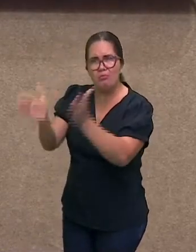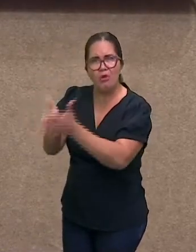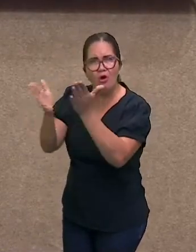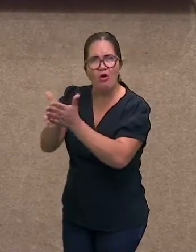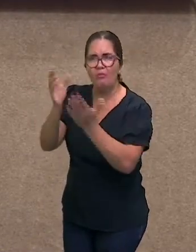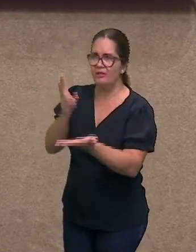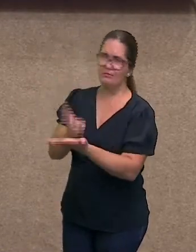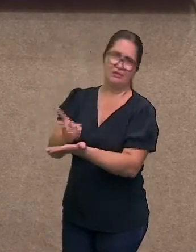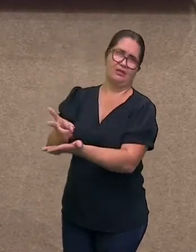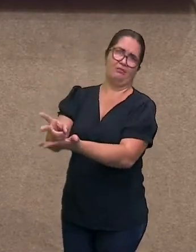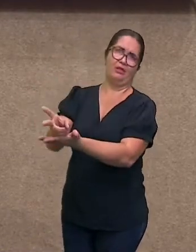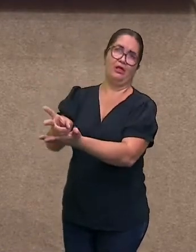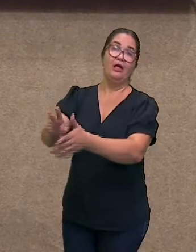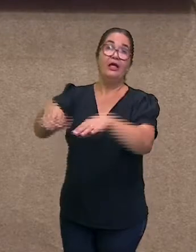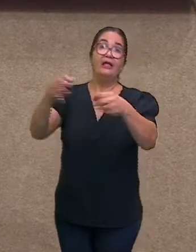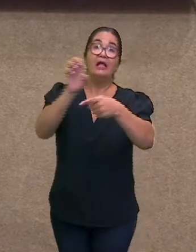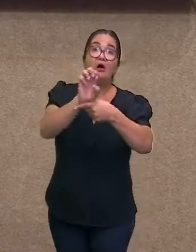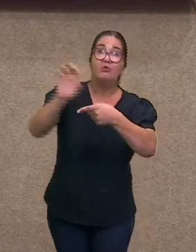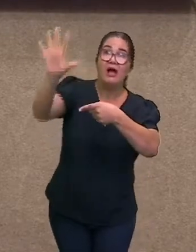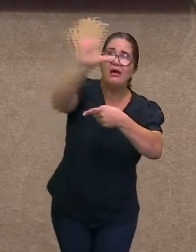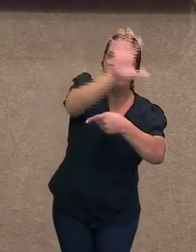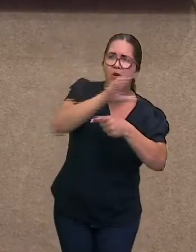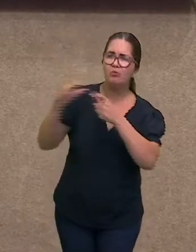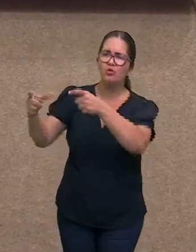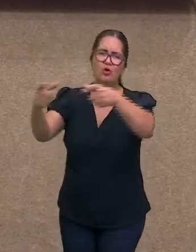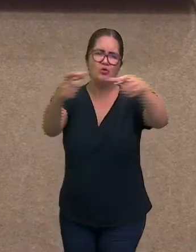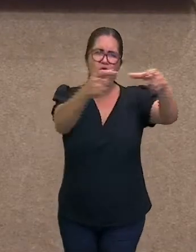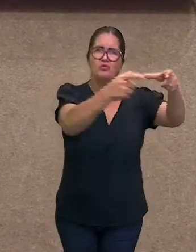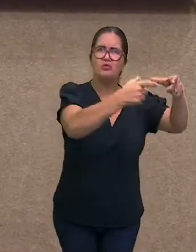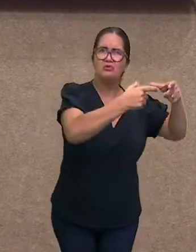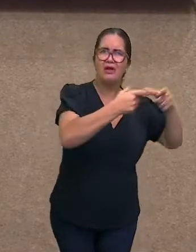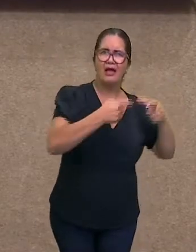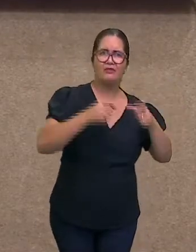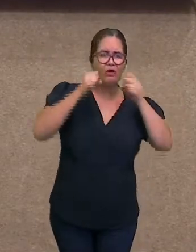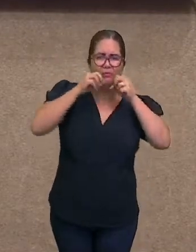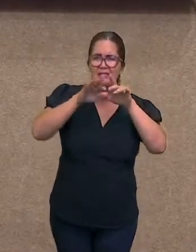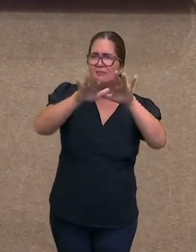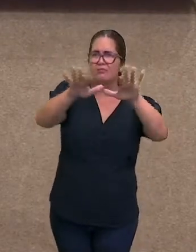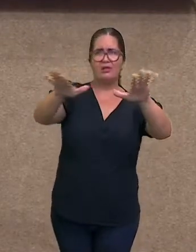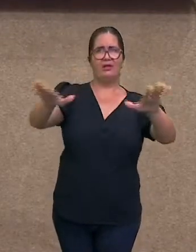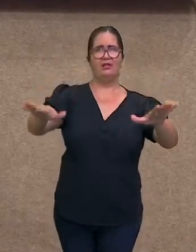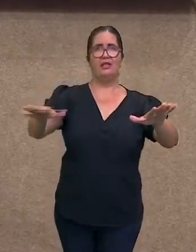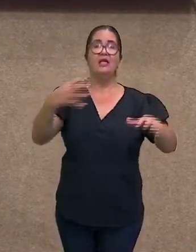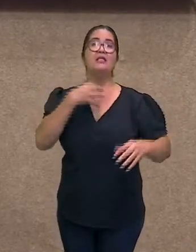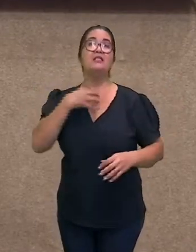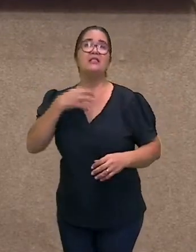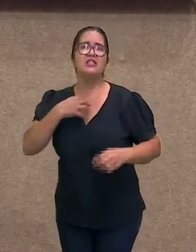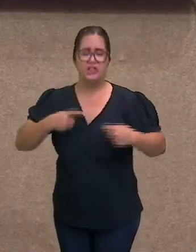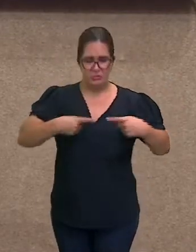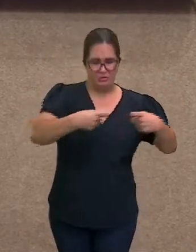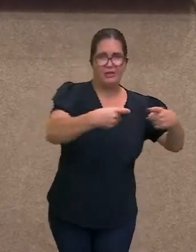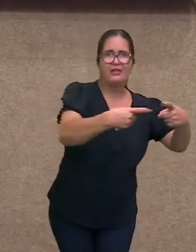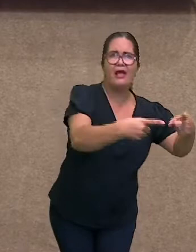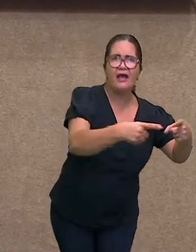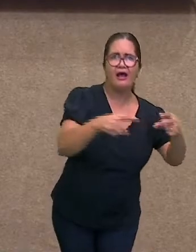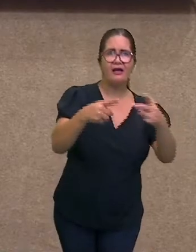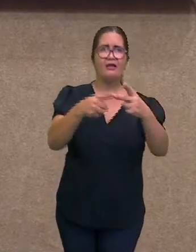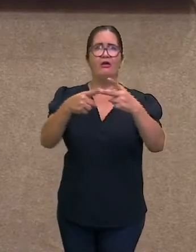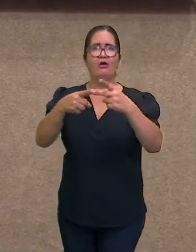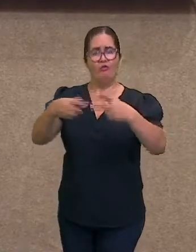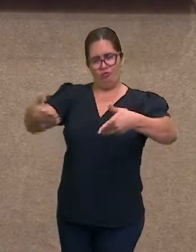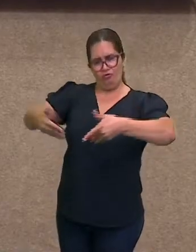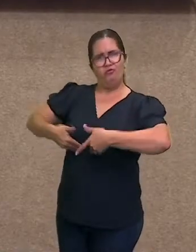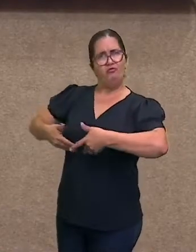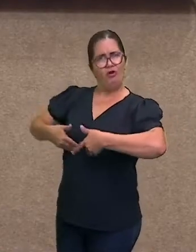escandalosamente da Europa. As regiões da Europa foram todas atingidas por guerras, fomes. Lógico